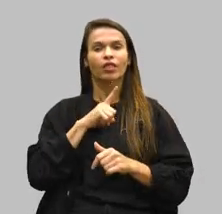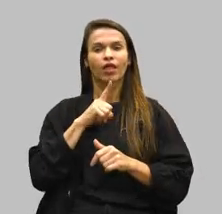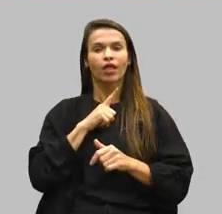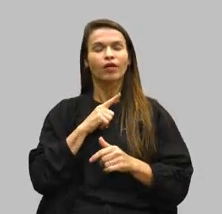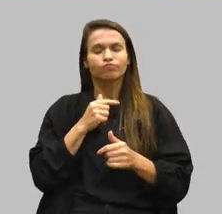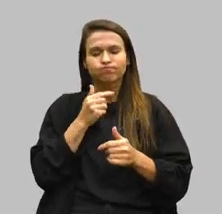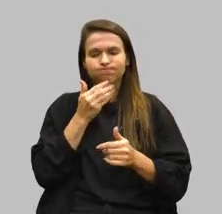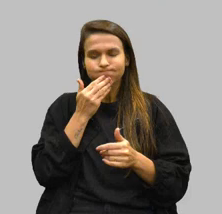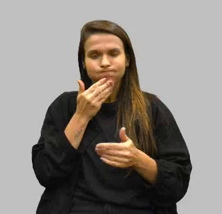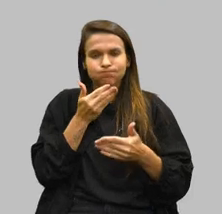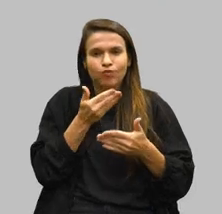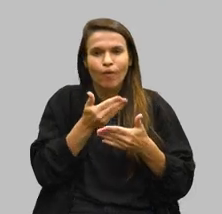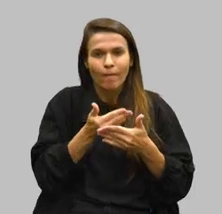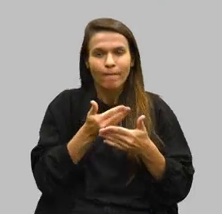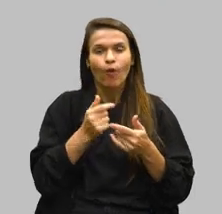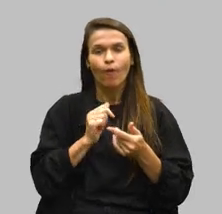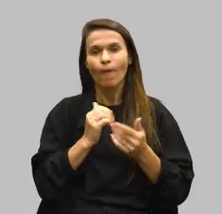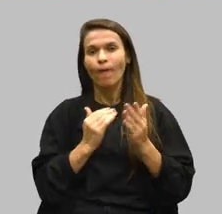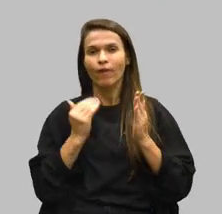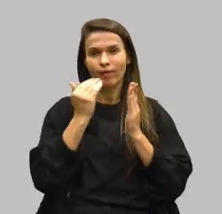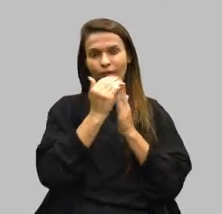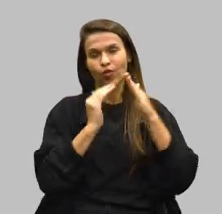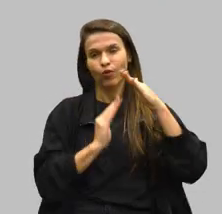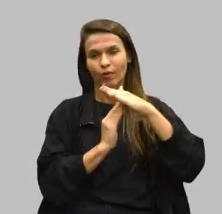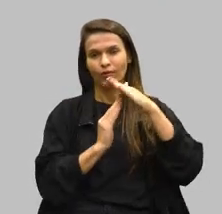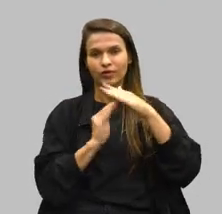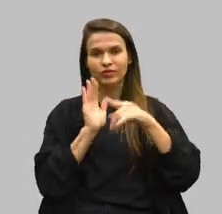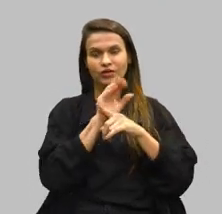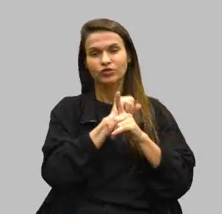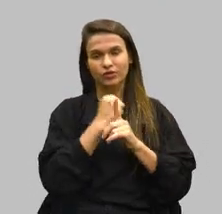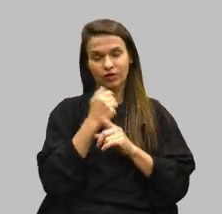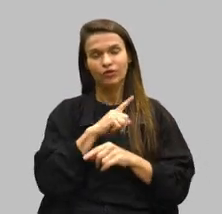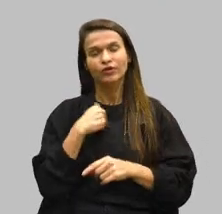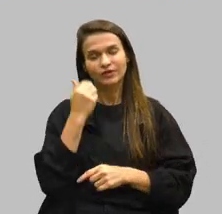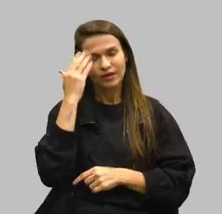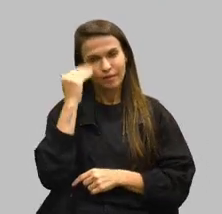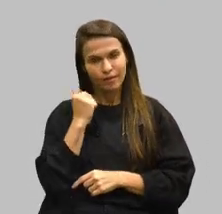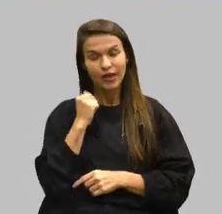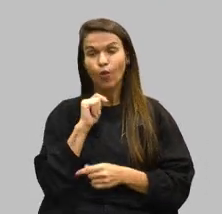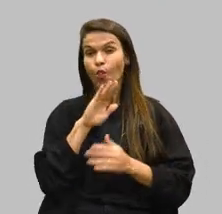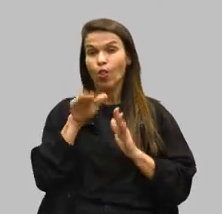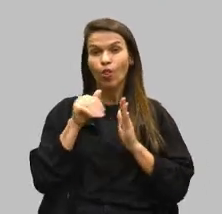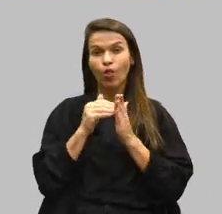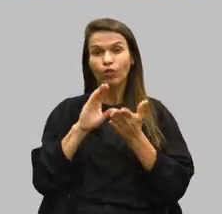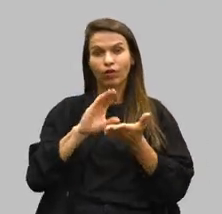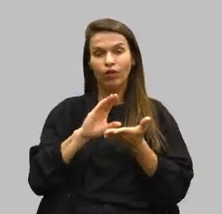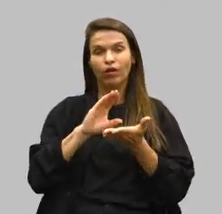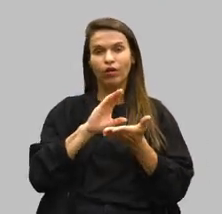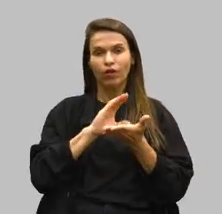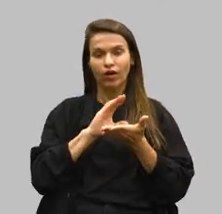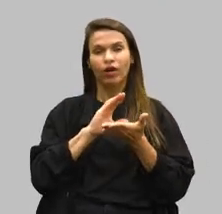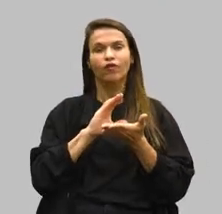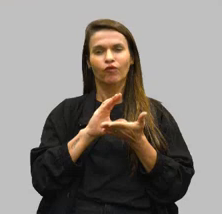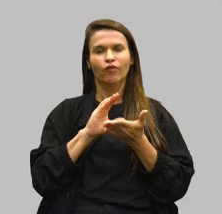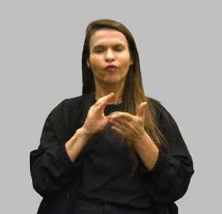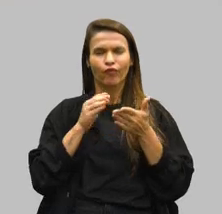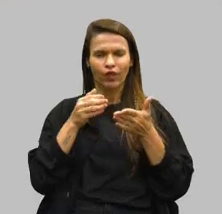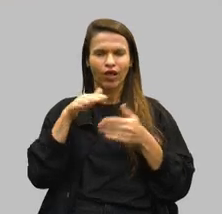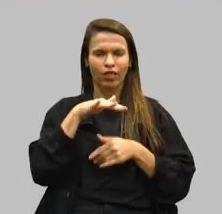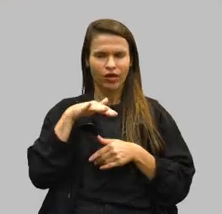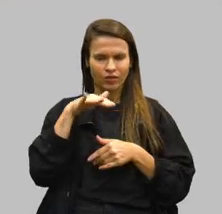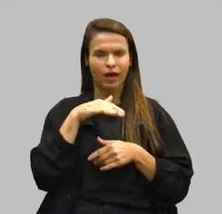breve mais um aumento no piso de assistência social pois nós sabemos que todo recurso destinado à assistência ele é